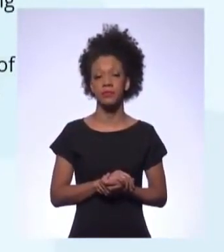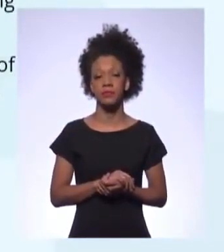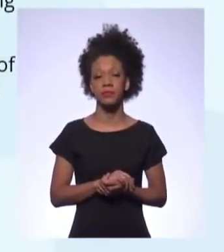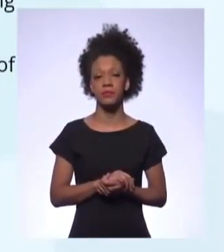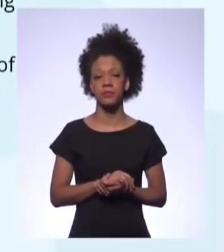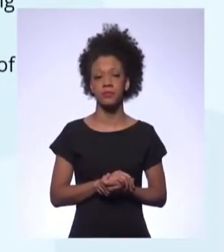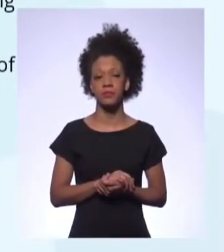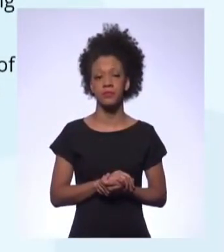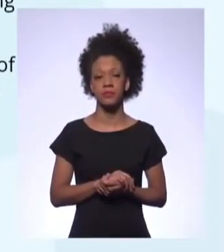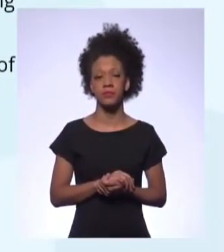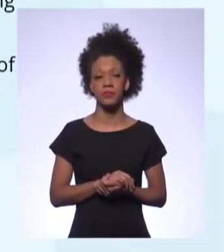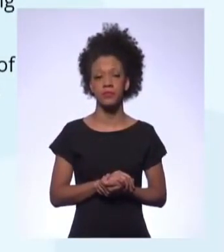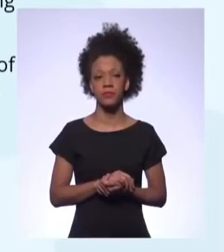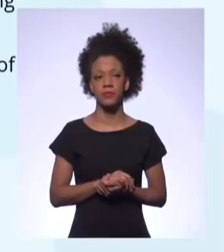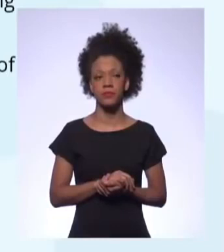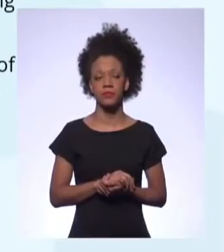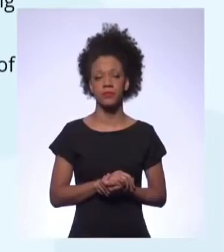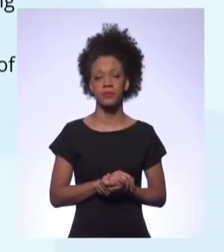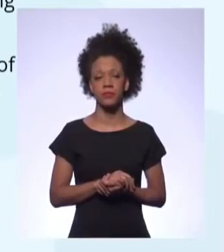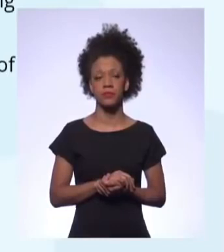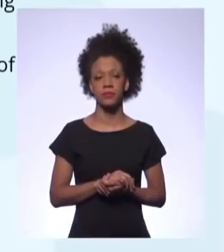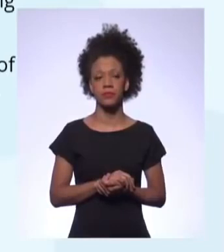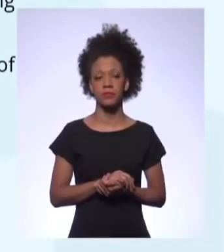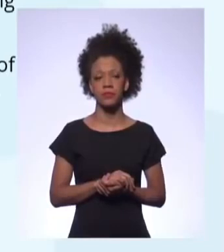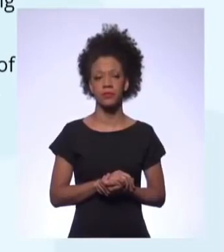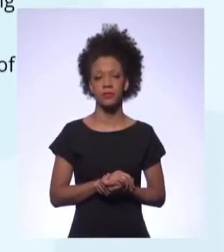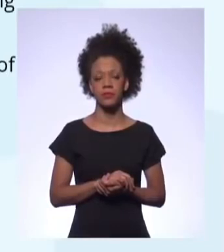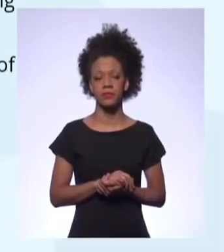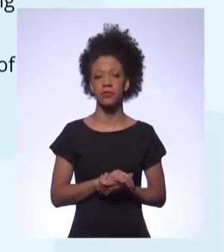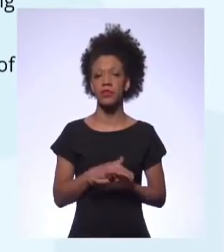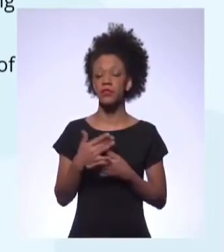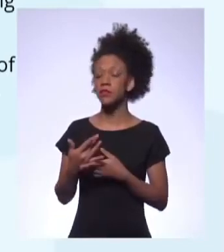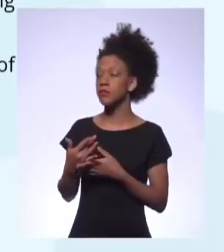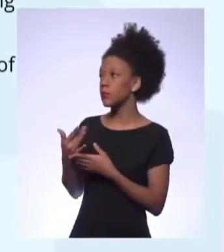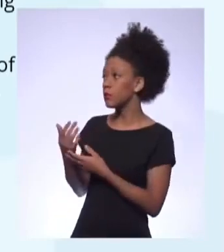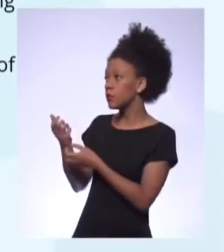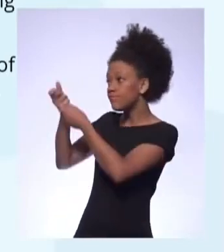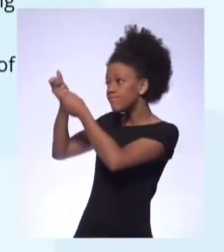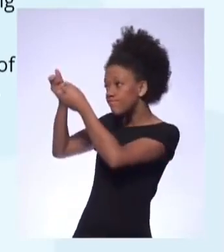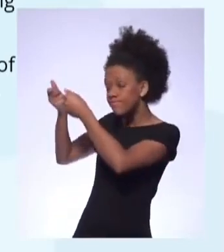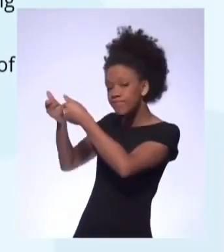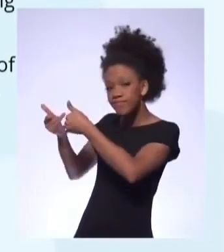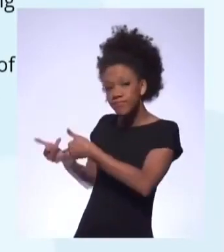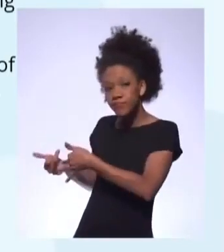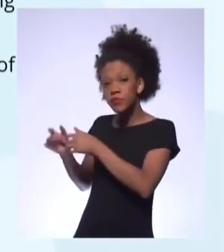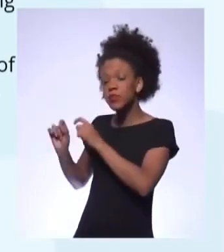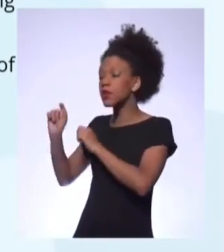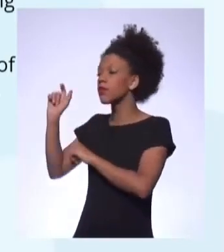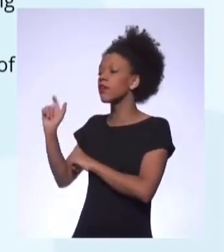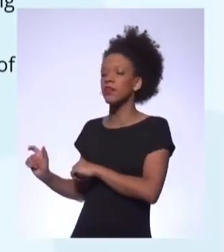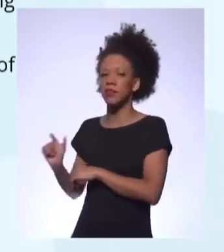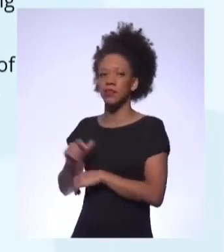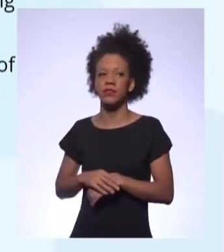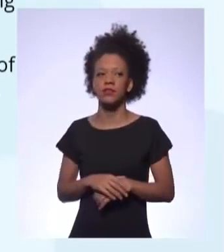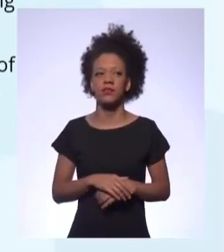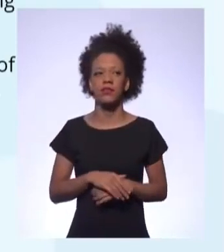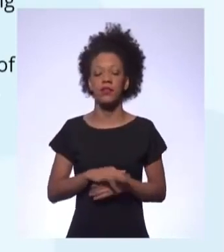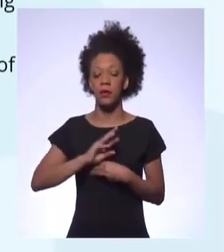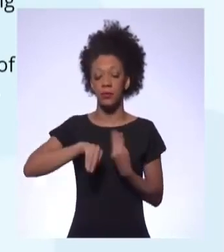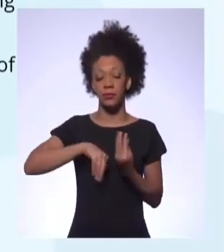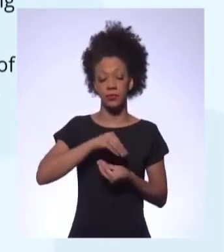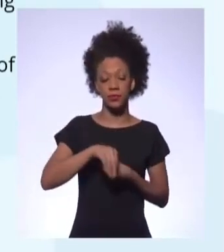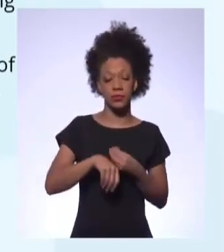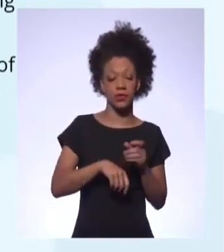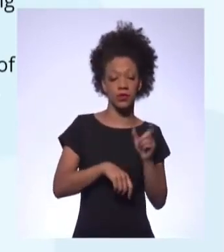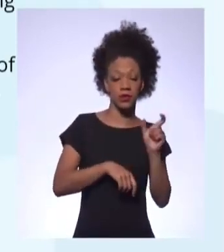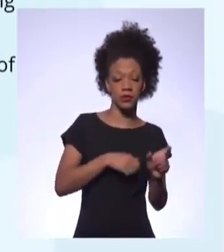mother's characteristic features. Então, ali ele definiu quem ele é, né? Então, eu sou uma mistura do meu pai e da minha mãe,